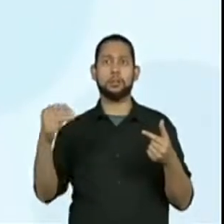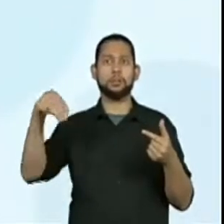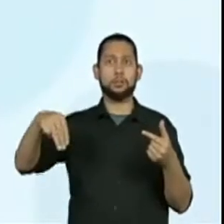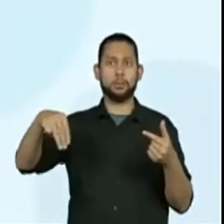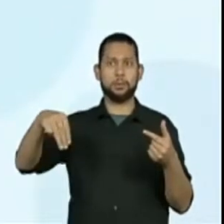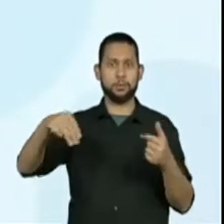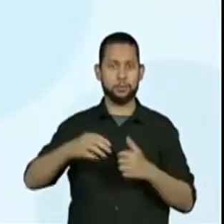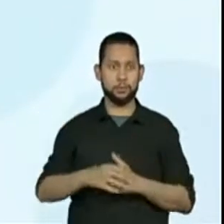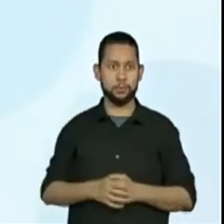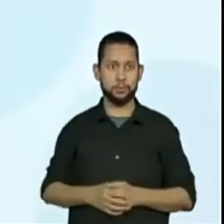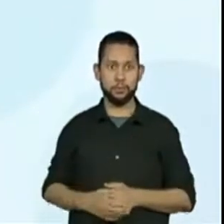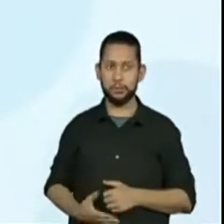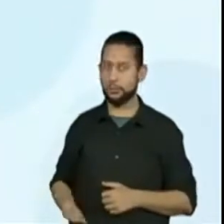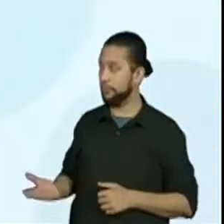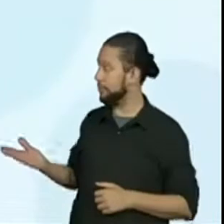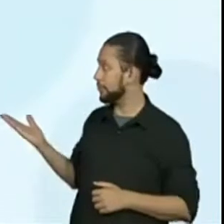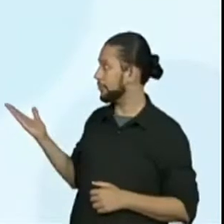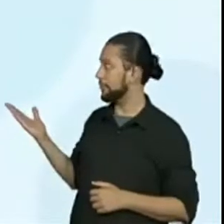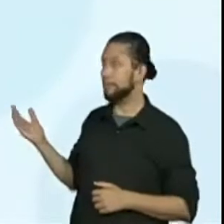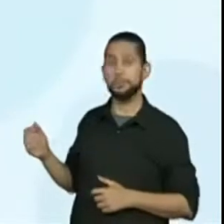um oráculo?